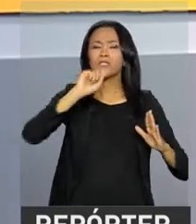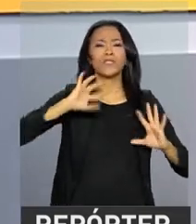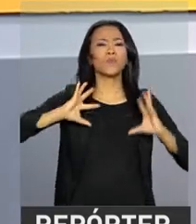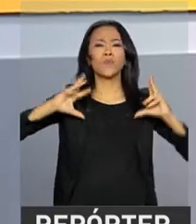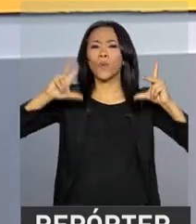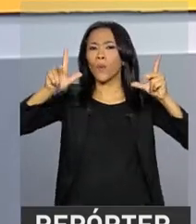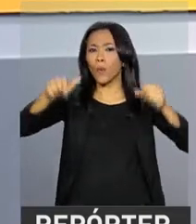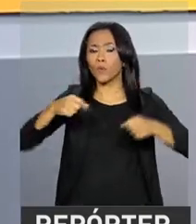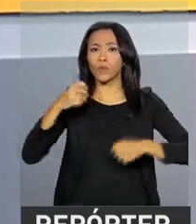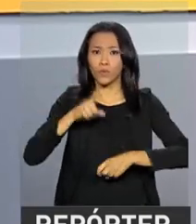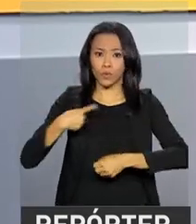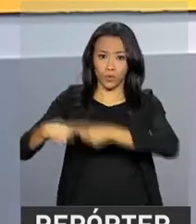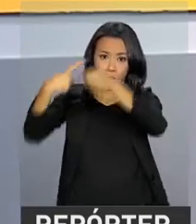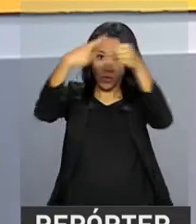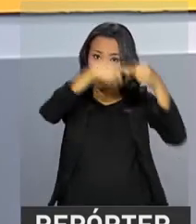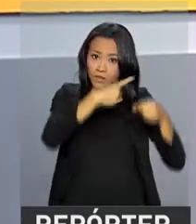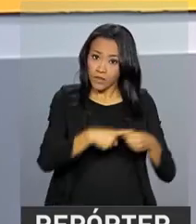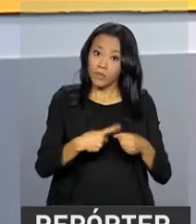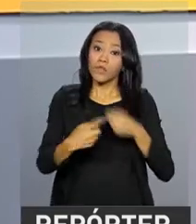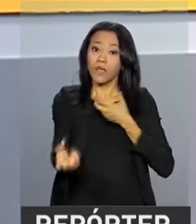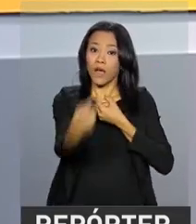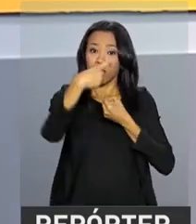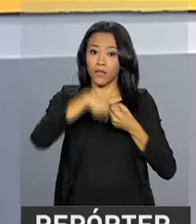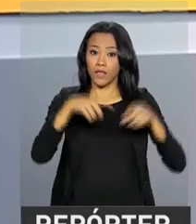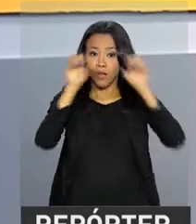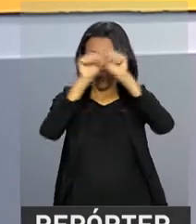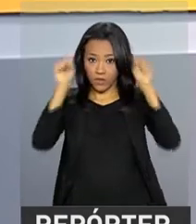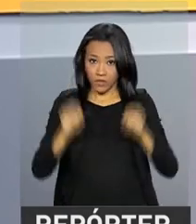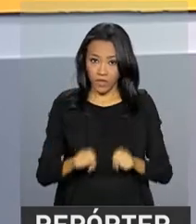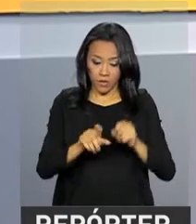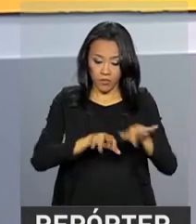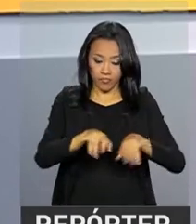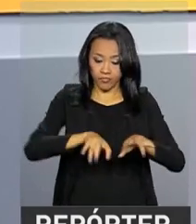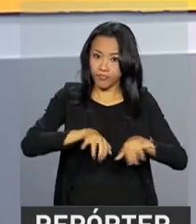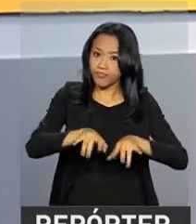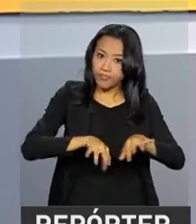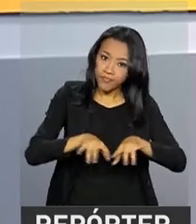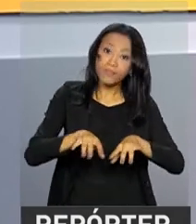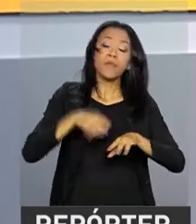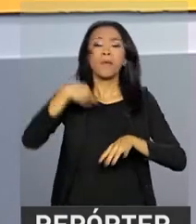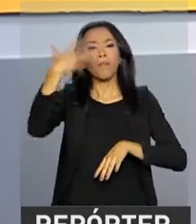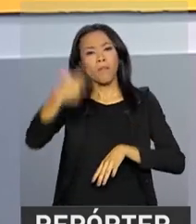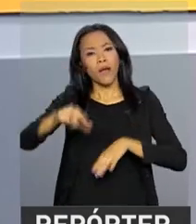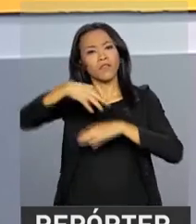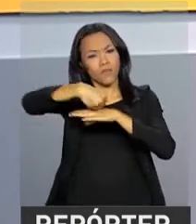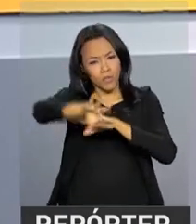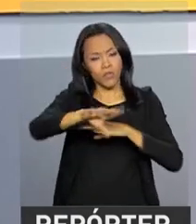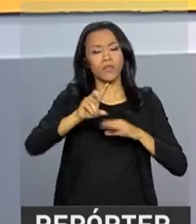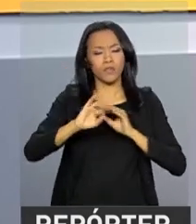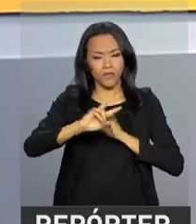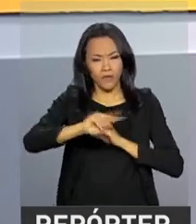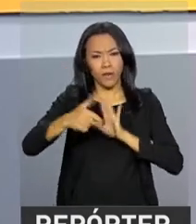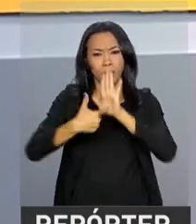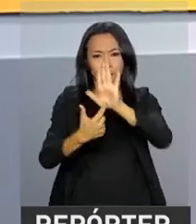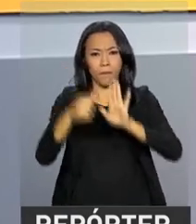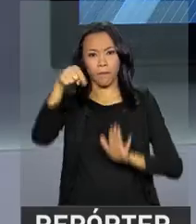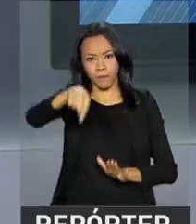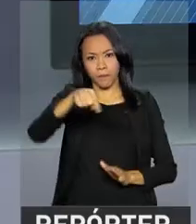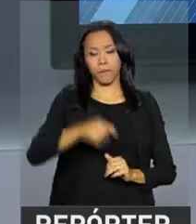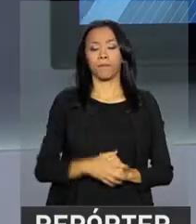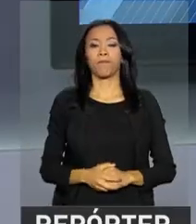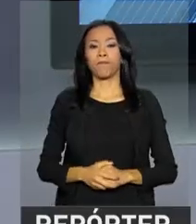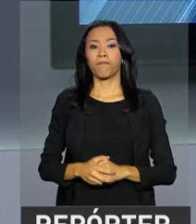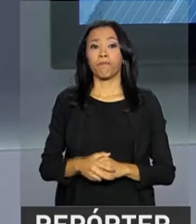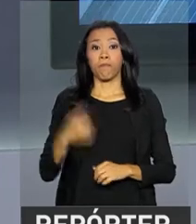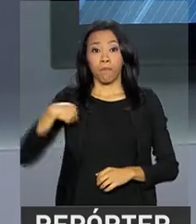ao prontuário eletrônico ea integração nacional de dados da atenção básica mais informações nos nossos boletins de hora em hora